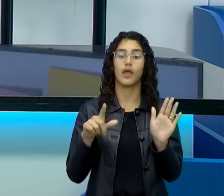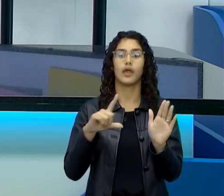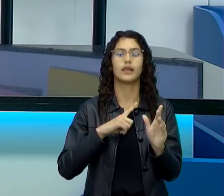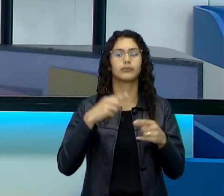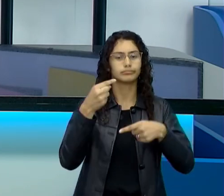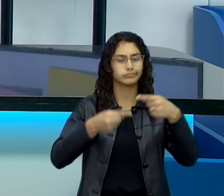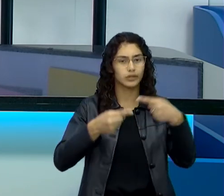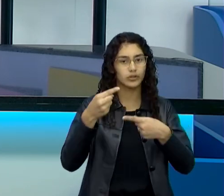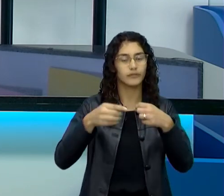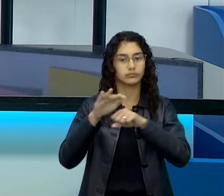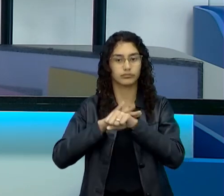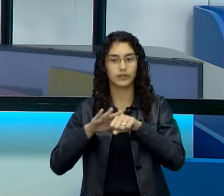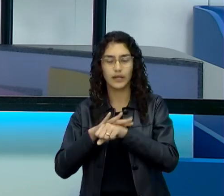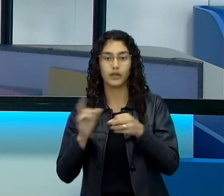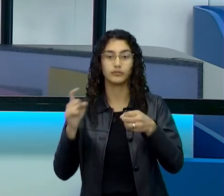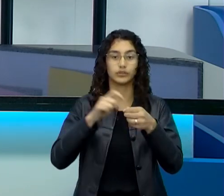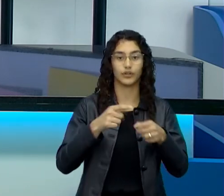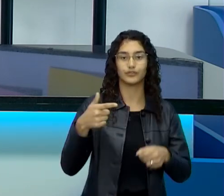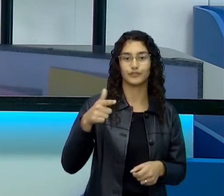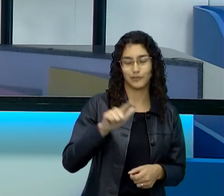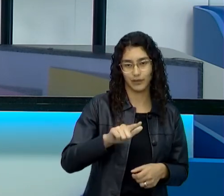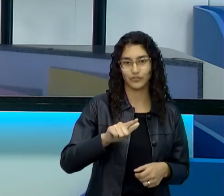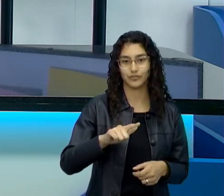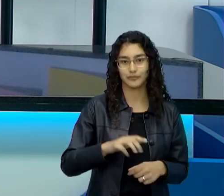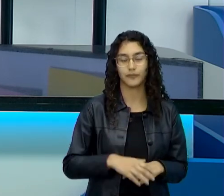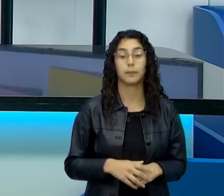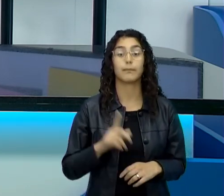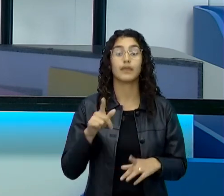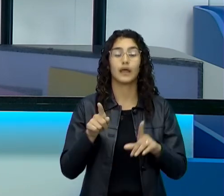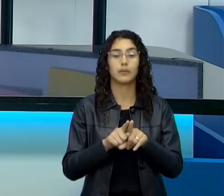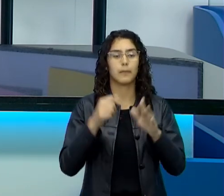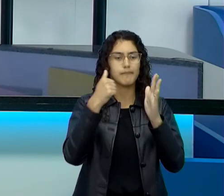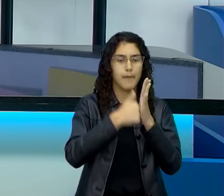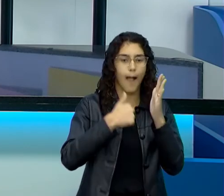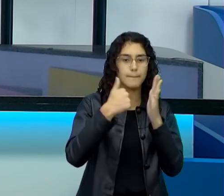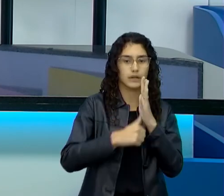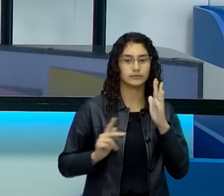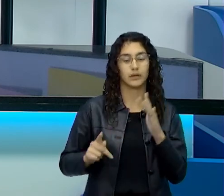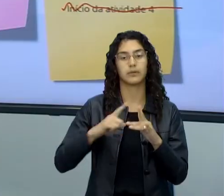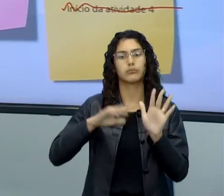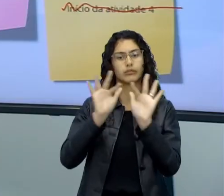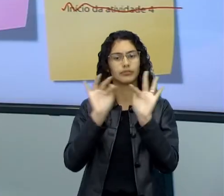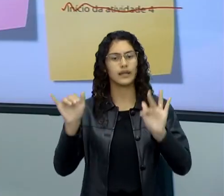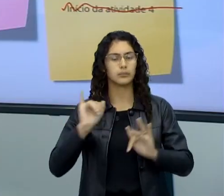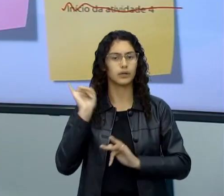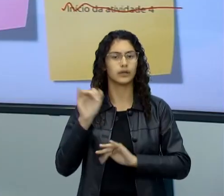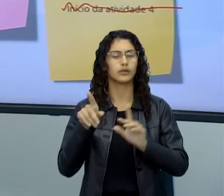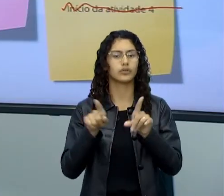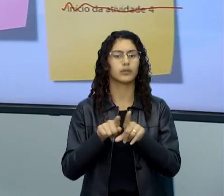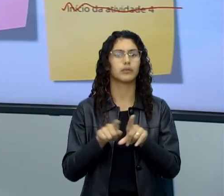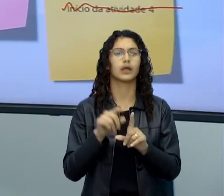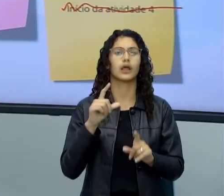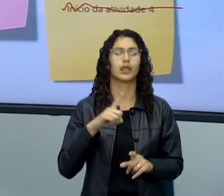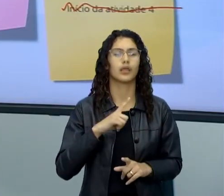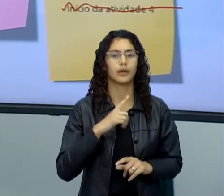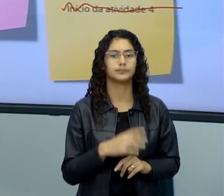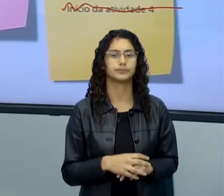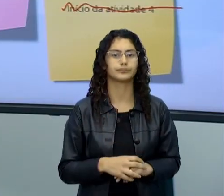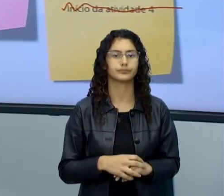ser discutido, debatido, retomado, e é uma luta constante. E tem aquela frase importantíssima, né? Quando